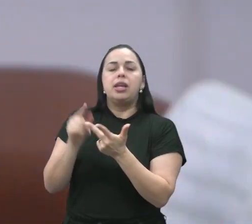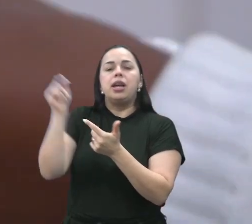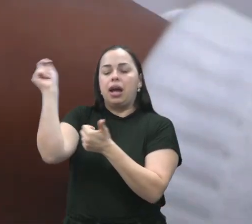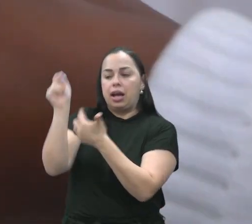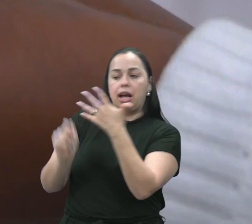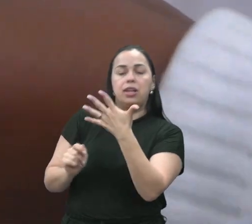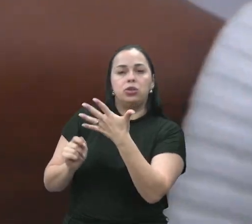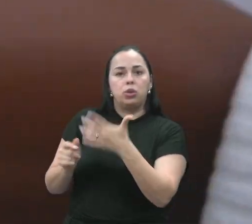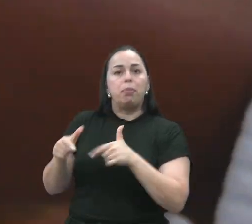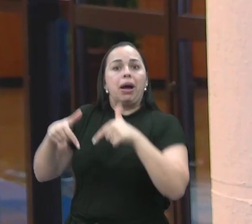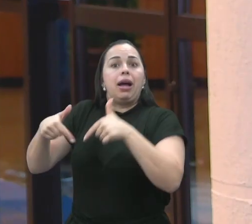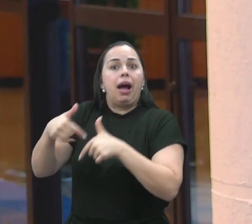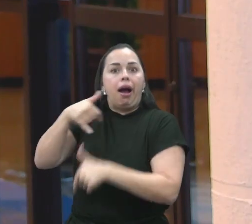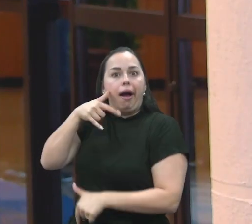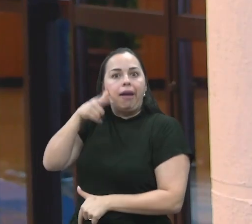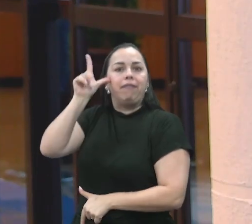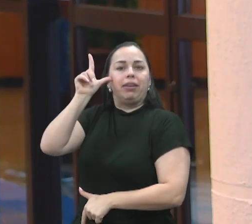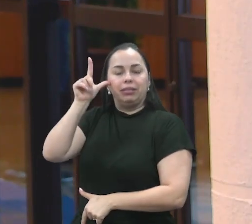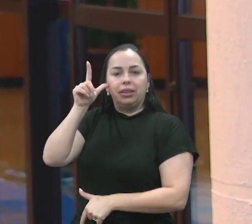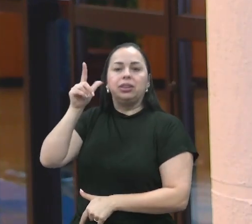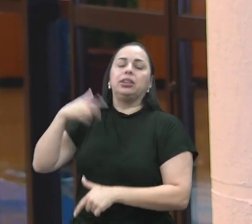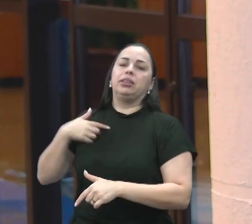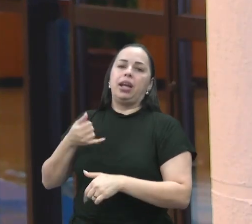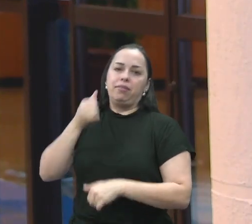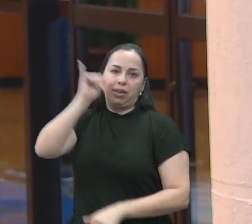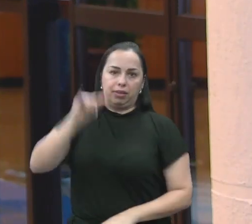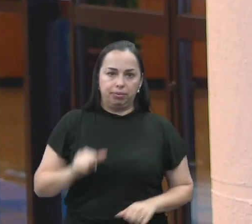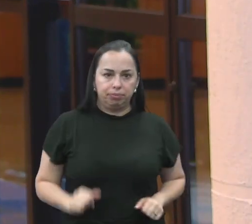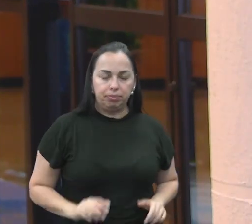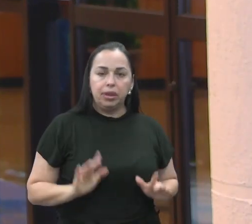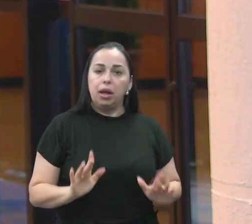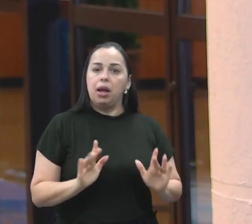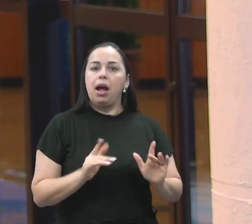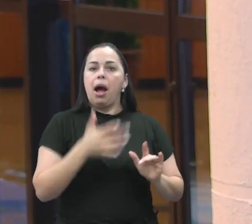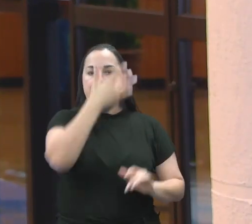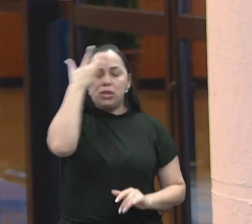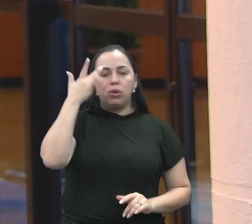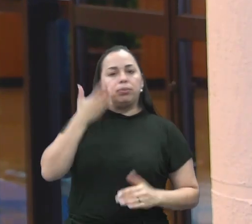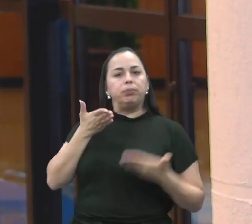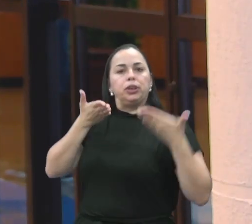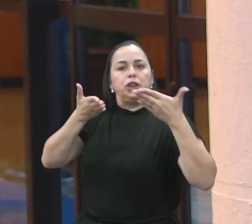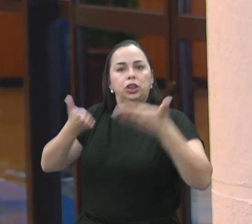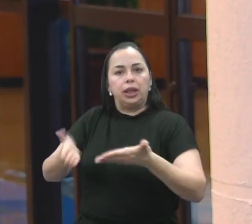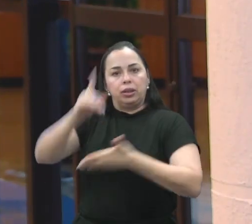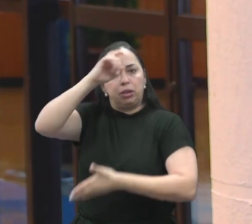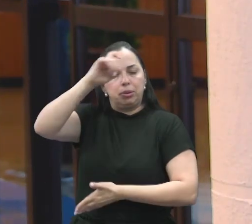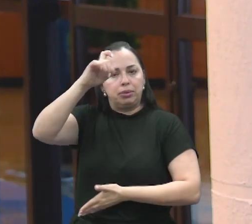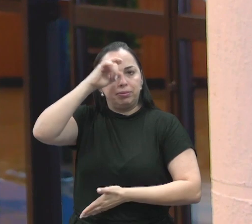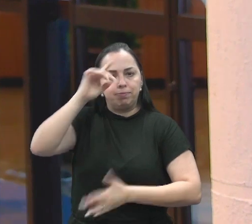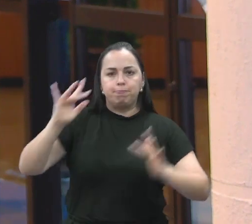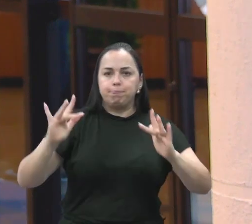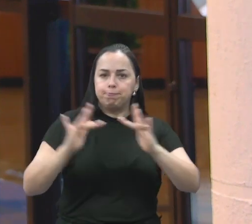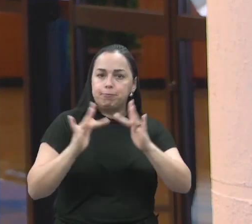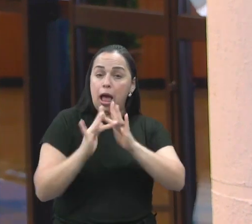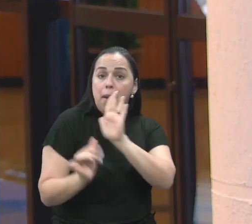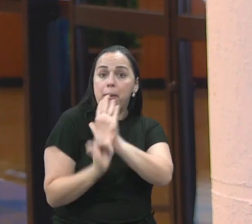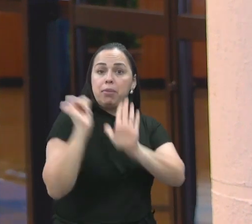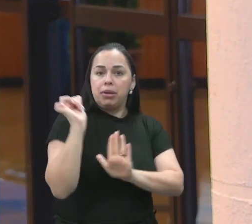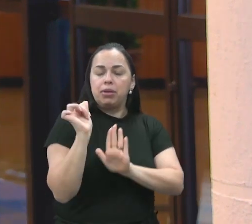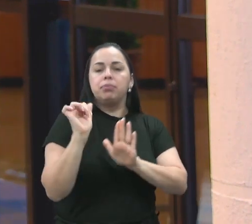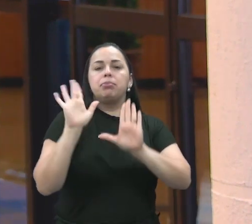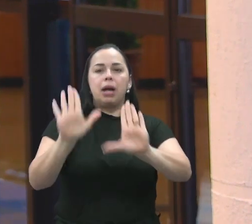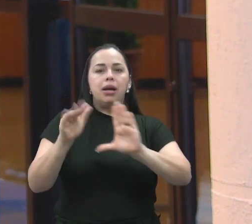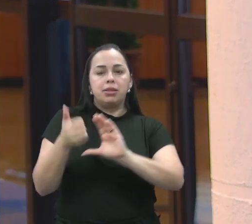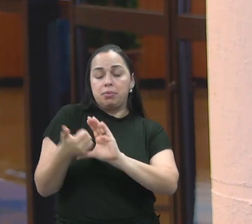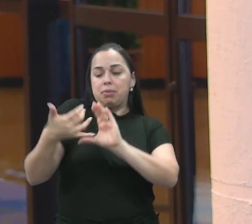e programas de prevenção. As unidades municipais são muitas vezes o primeiro contato entre a população e o serviço de